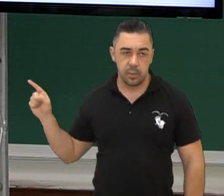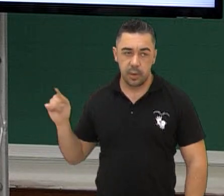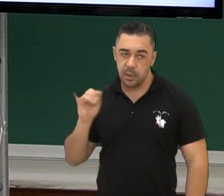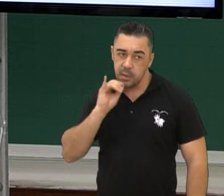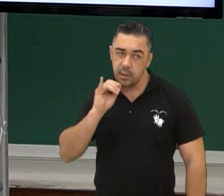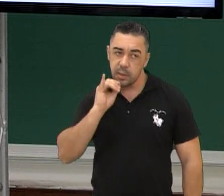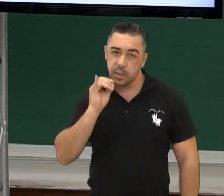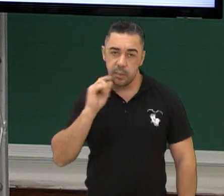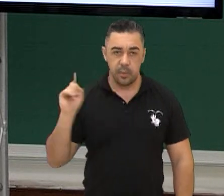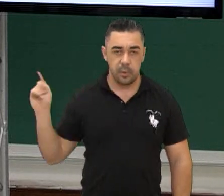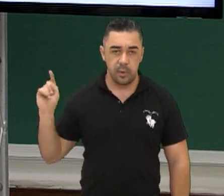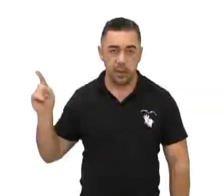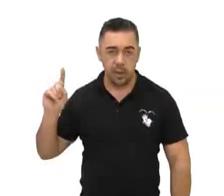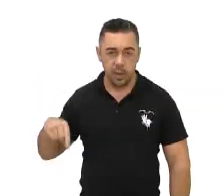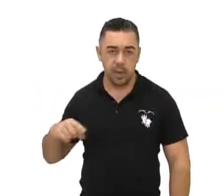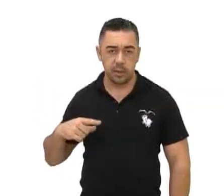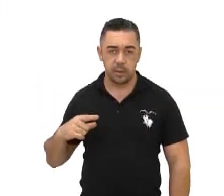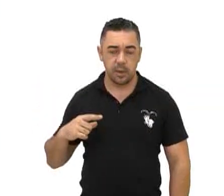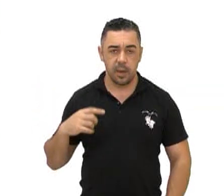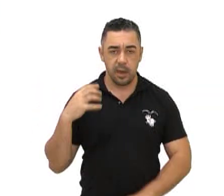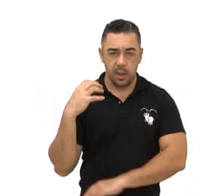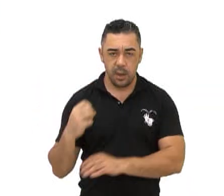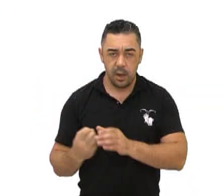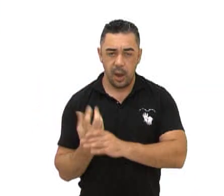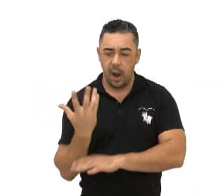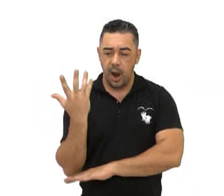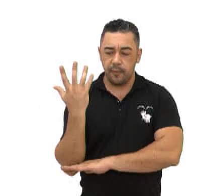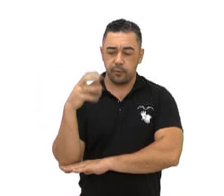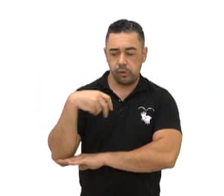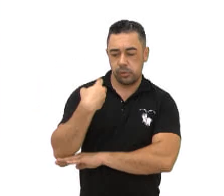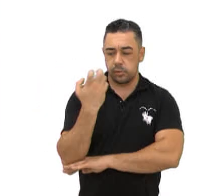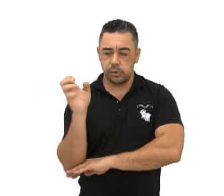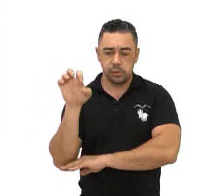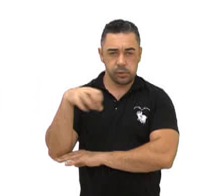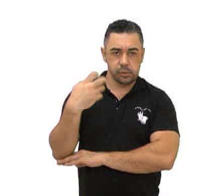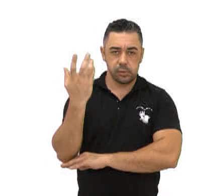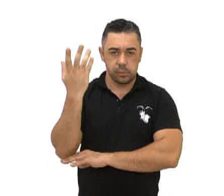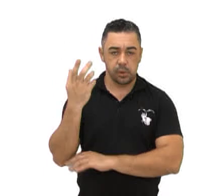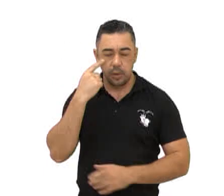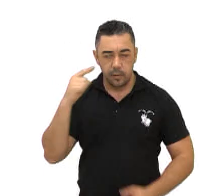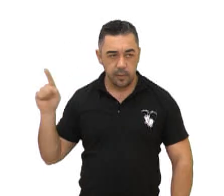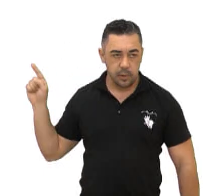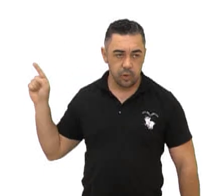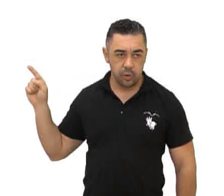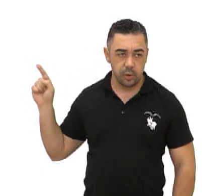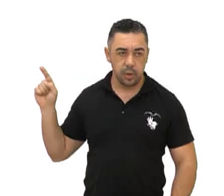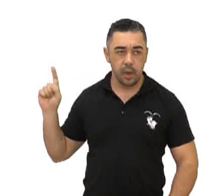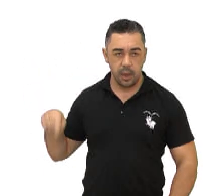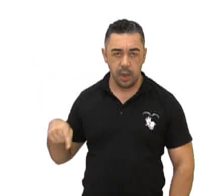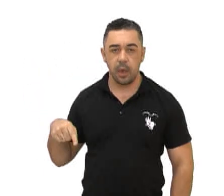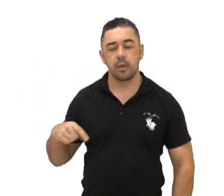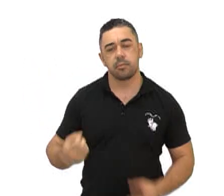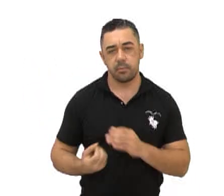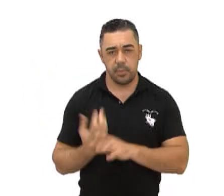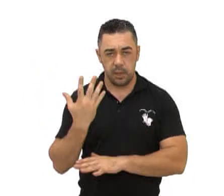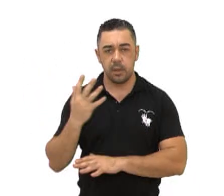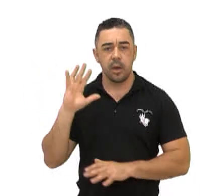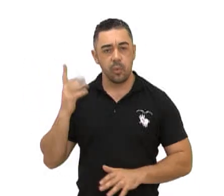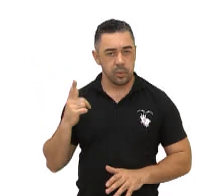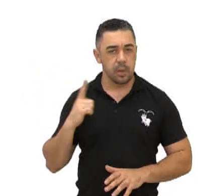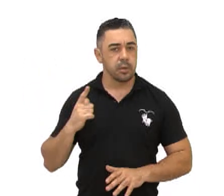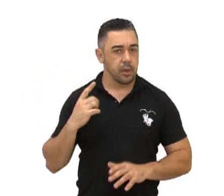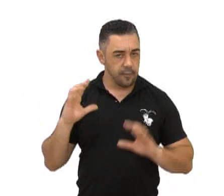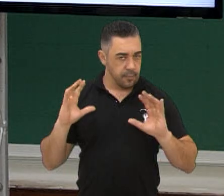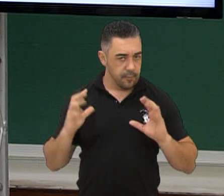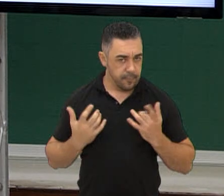uma das características são essas plantas retorcidas, com esses troncos retorcidos, né? E aqui a gente está vendo, inclusive, uma planta que provavelmente passou por uma época de